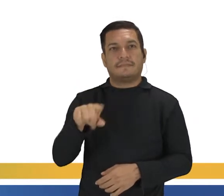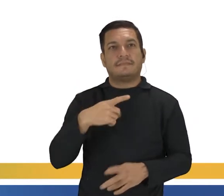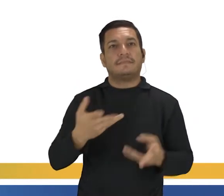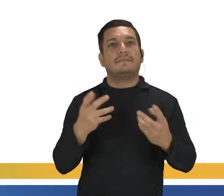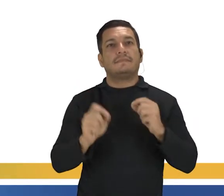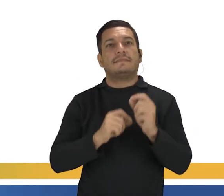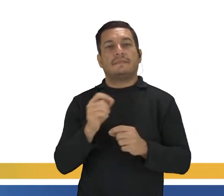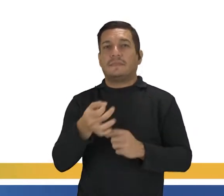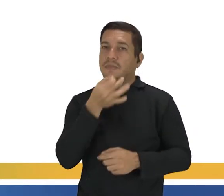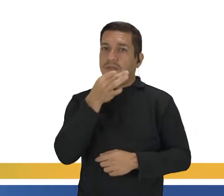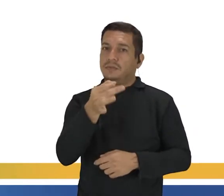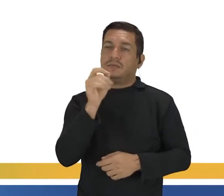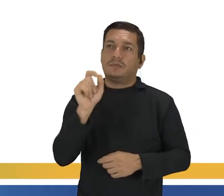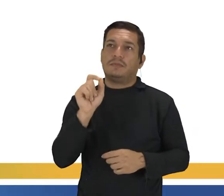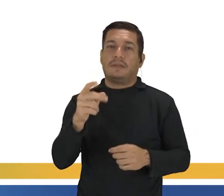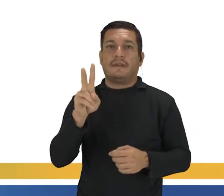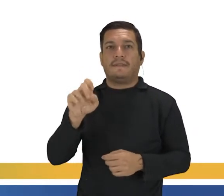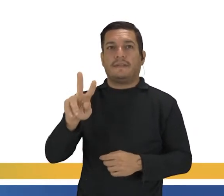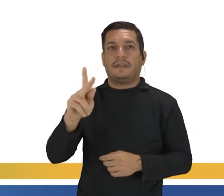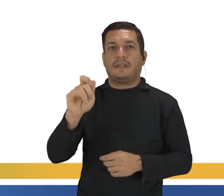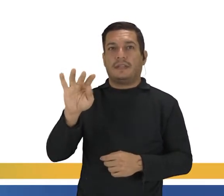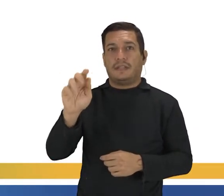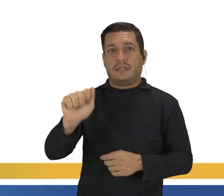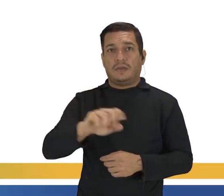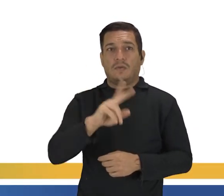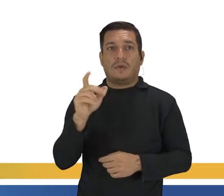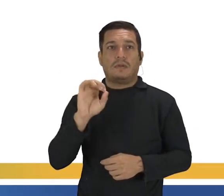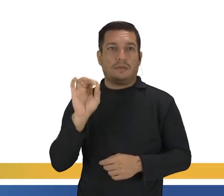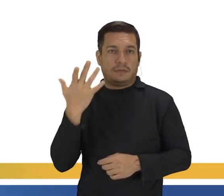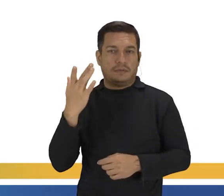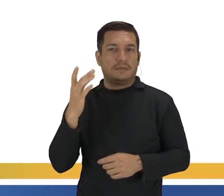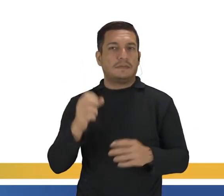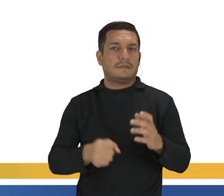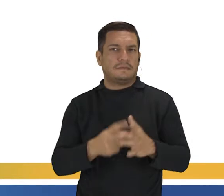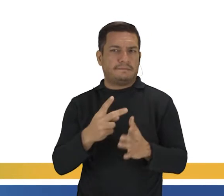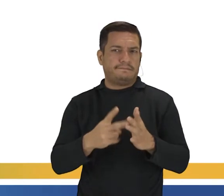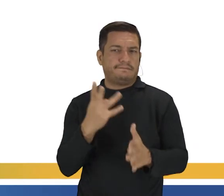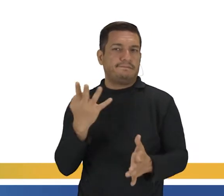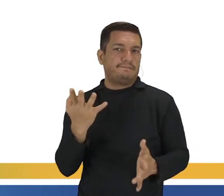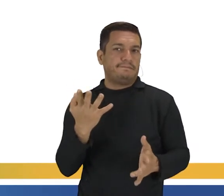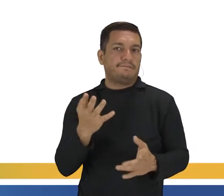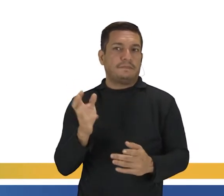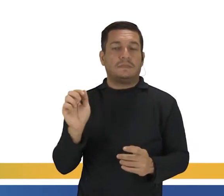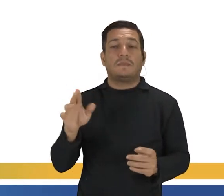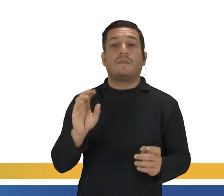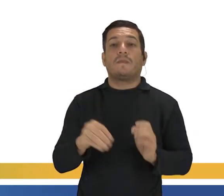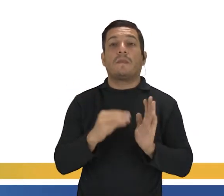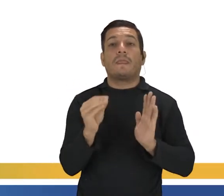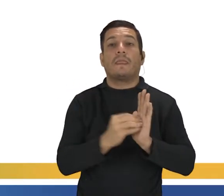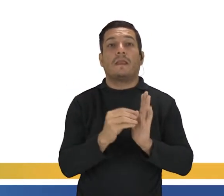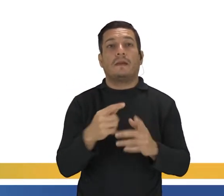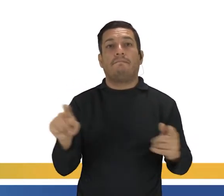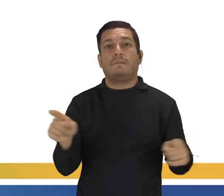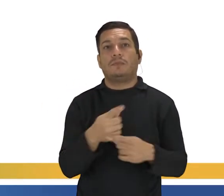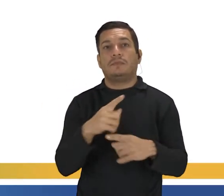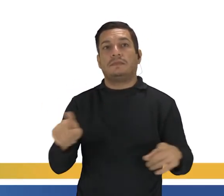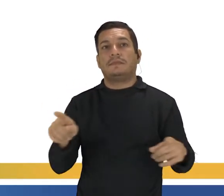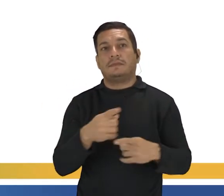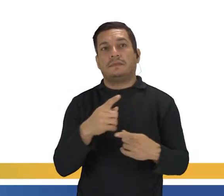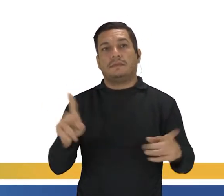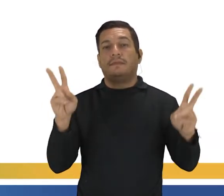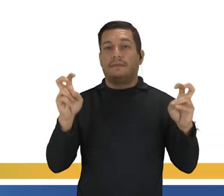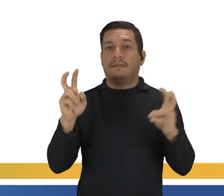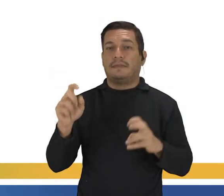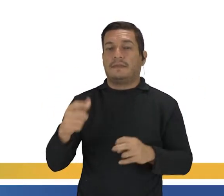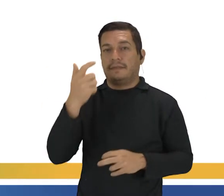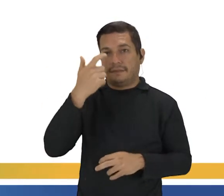quer que o som seja uma vinheta ou algo que irá ocorrer diversas vezes? Quer incluir músicas,